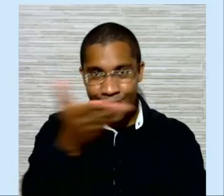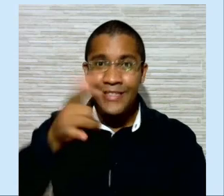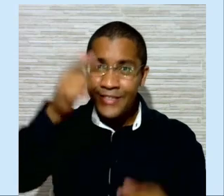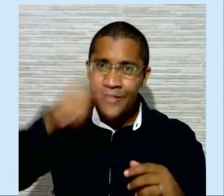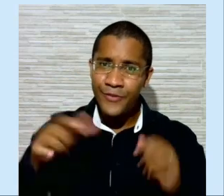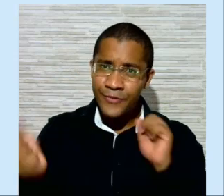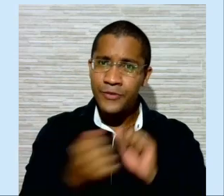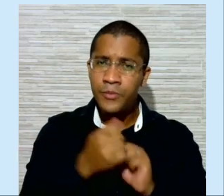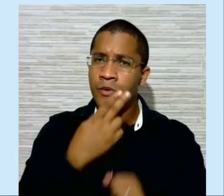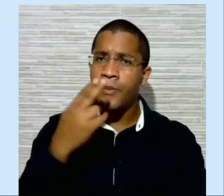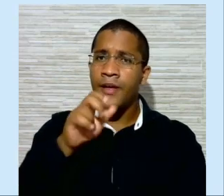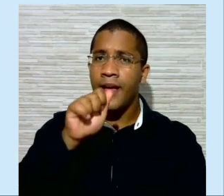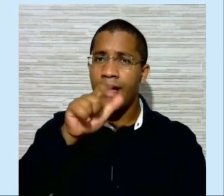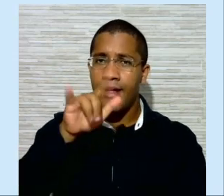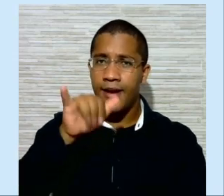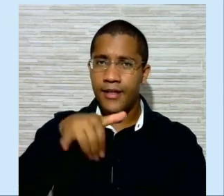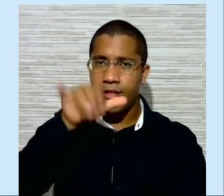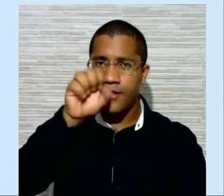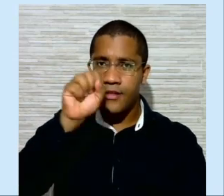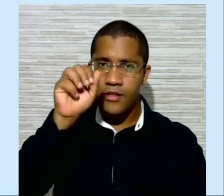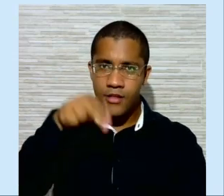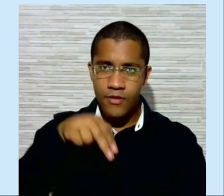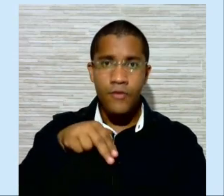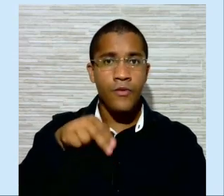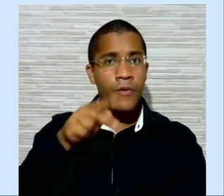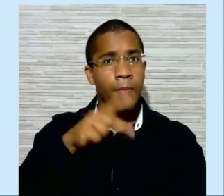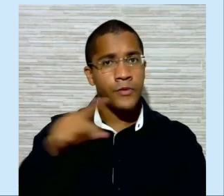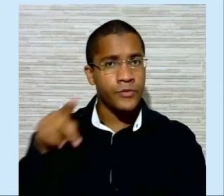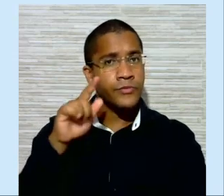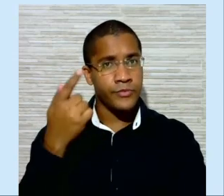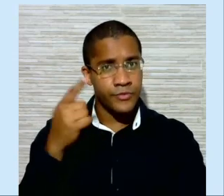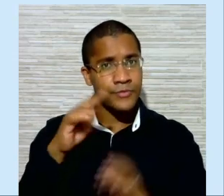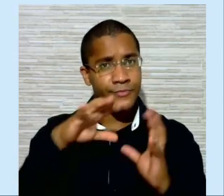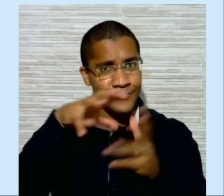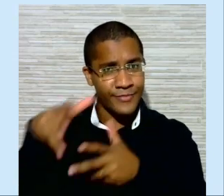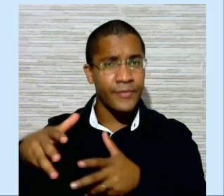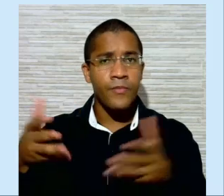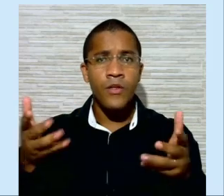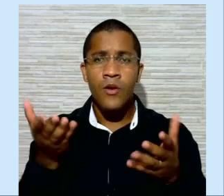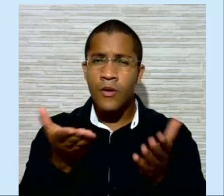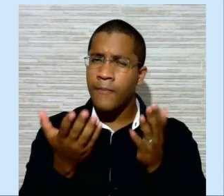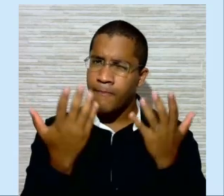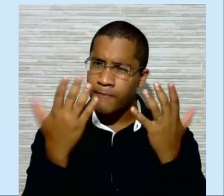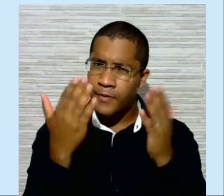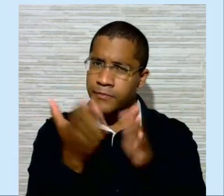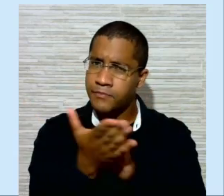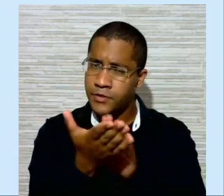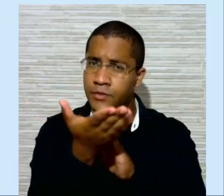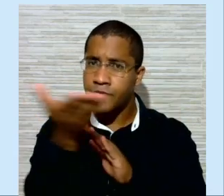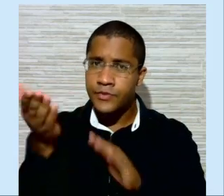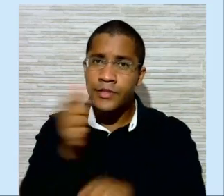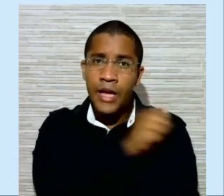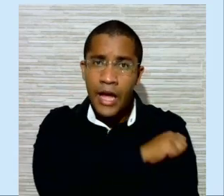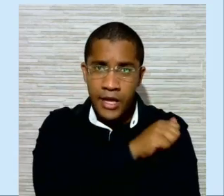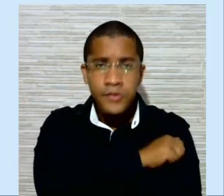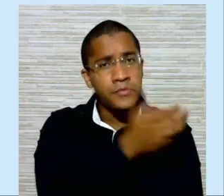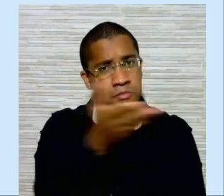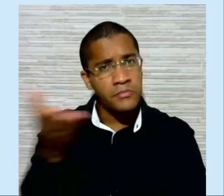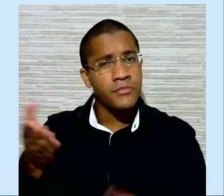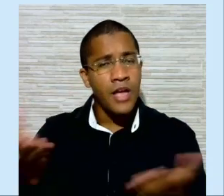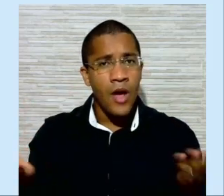Olá, gente, mais uma vez, meu nome é Alisson, professor de Geografia, certo? Eu quero parabenizar primeiramente a vocês, estudantes, né? No momento que a gente está gravando